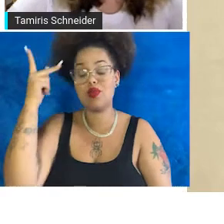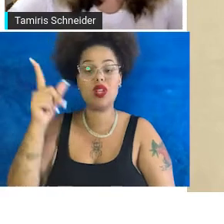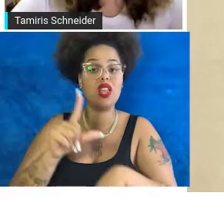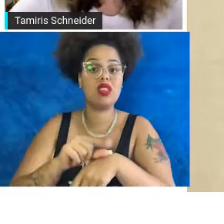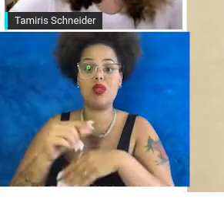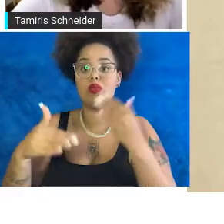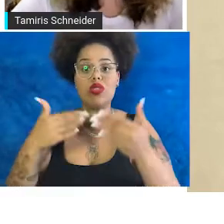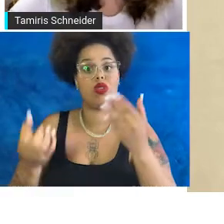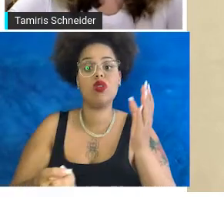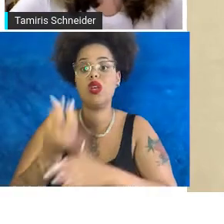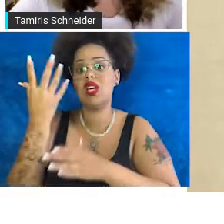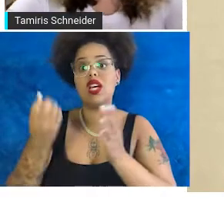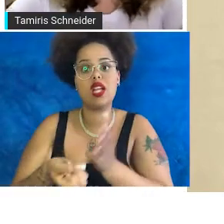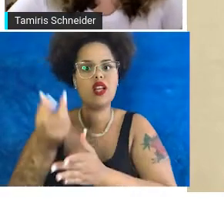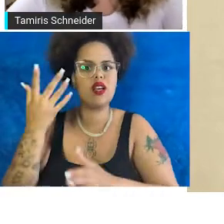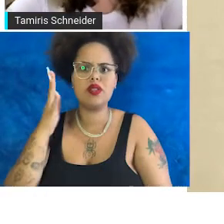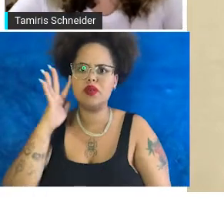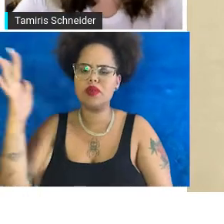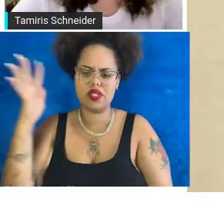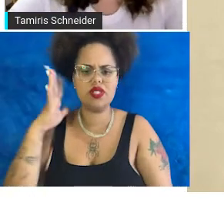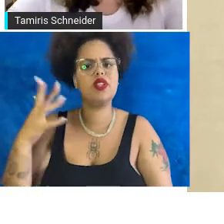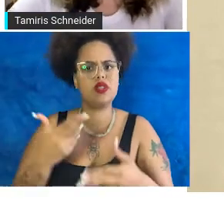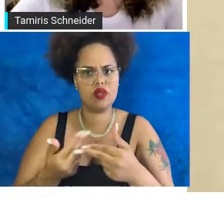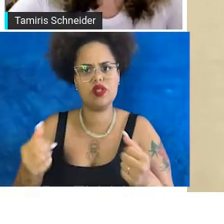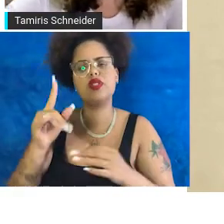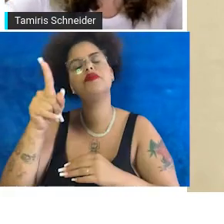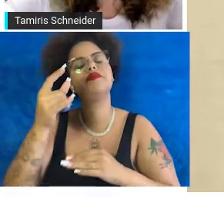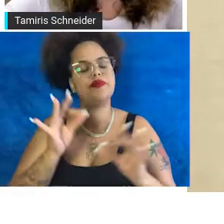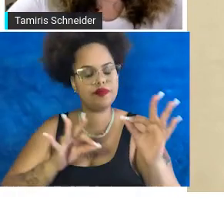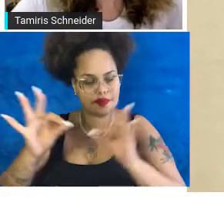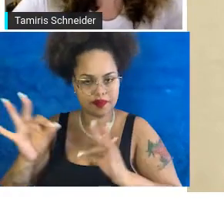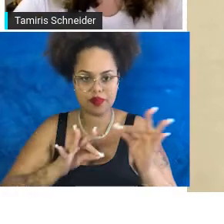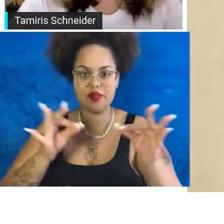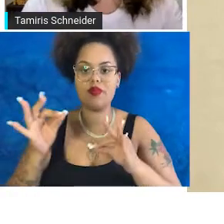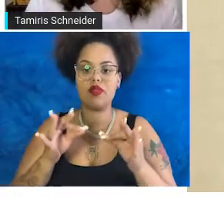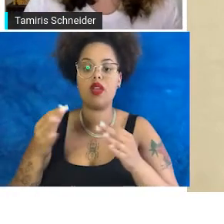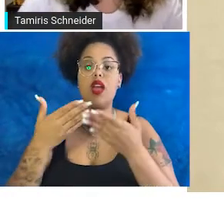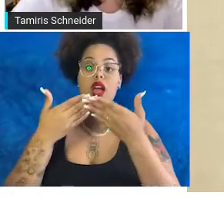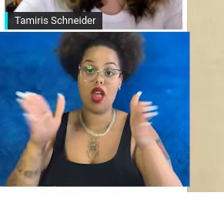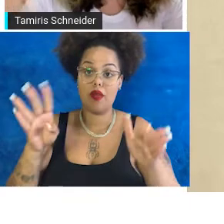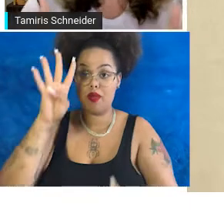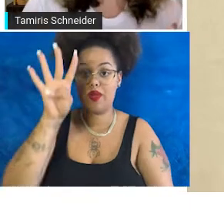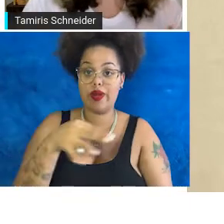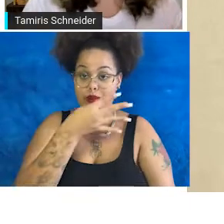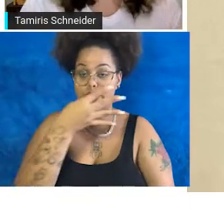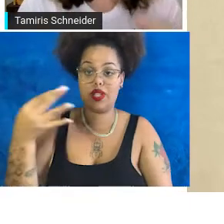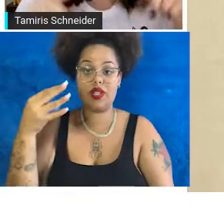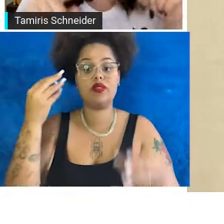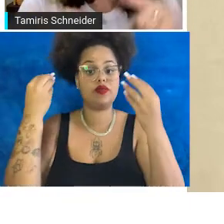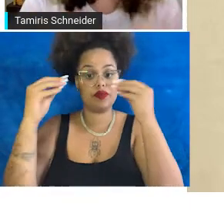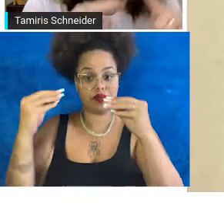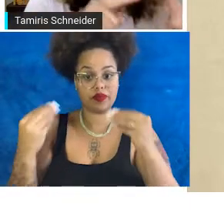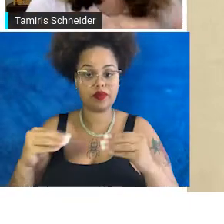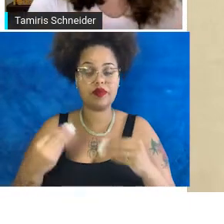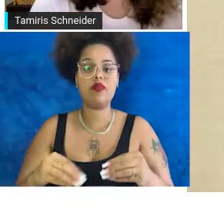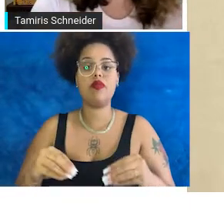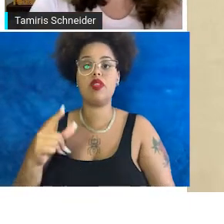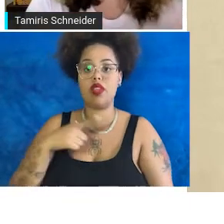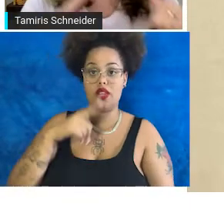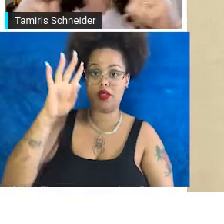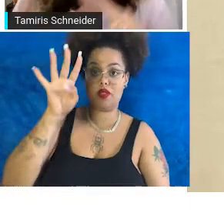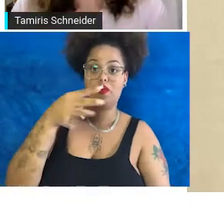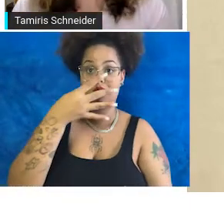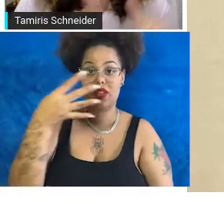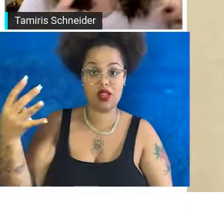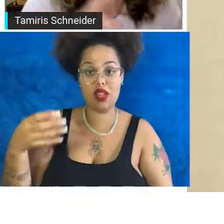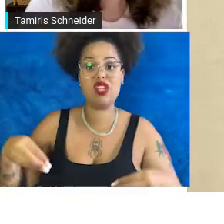inteiro criando e pensando em coisas. Se organiza. Abre uma planilha e coloca lá. Tendo planilha de